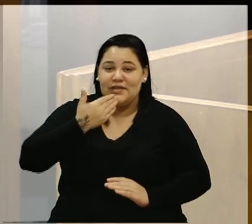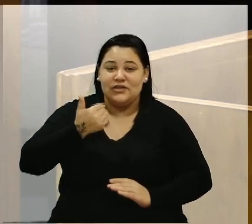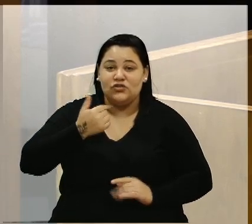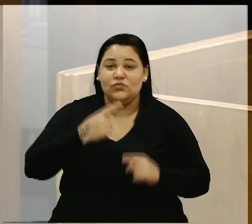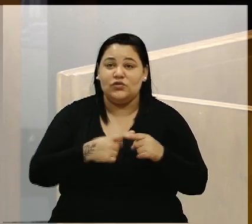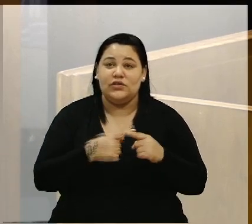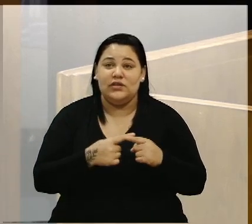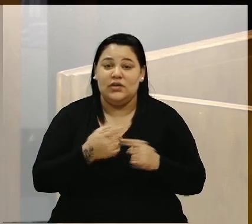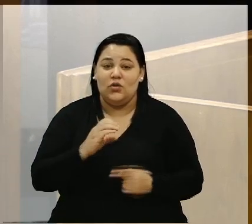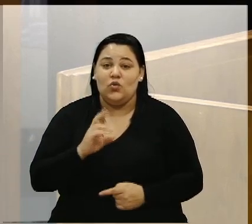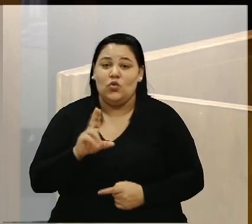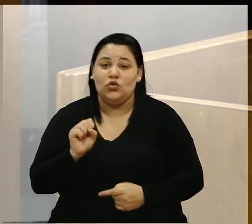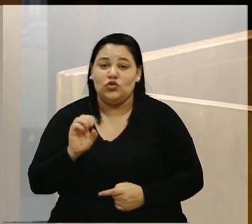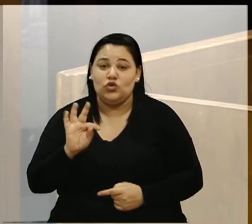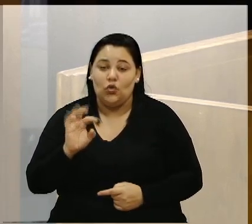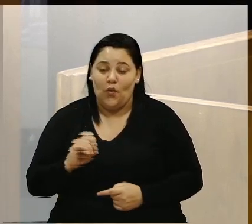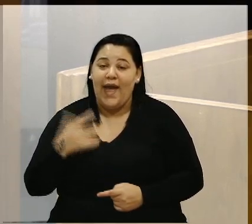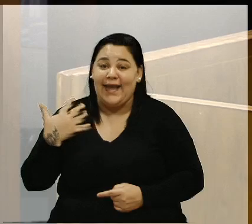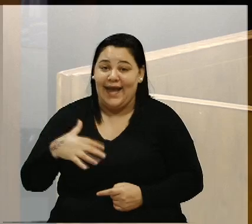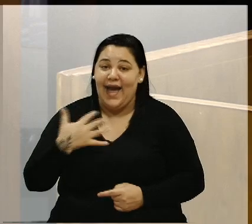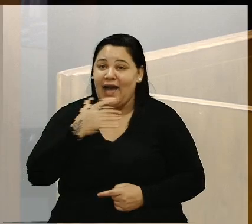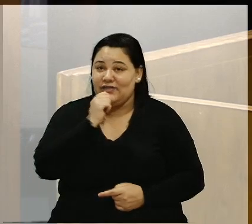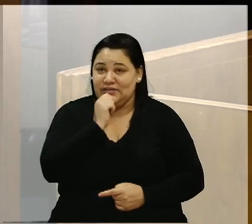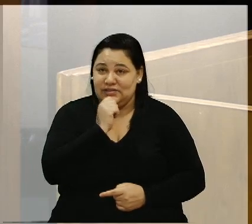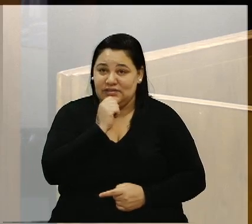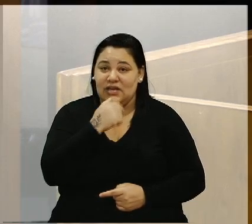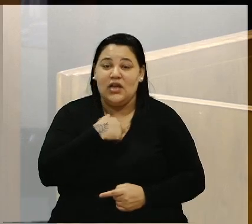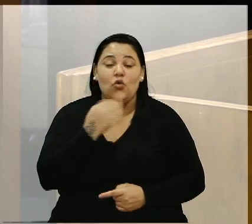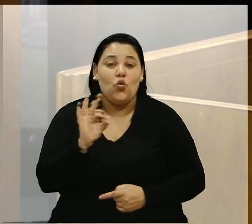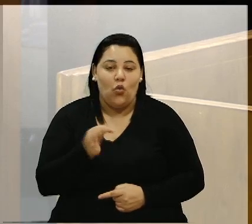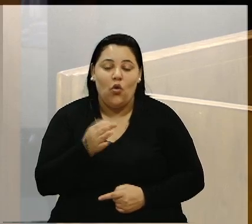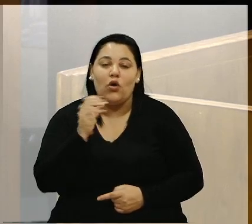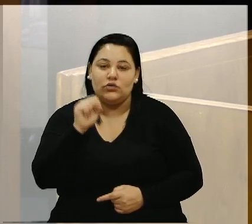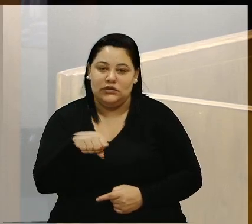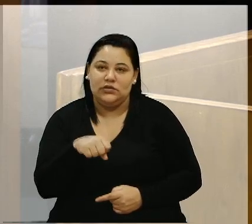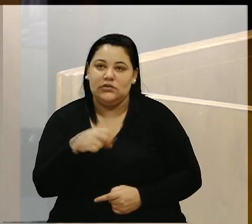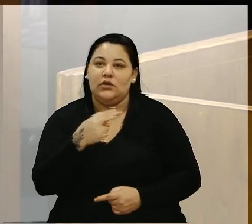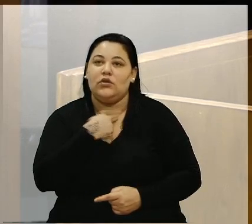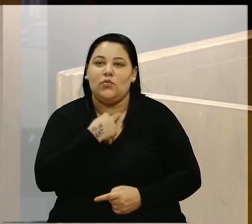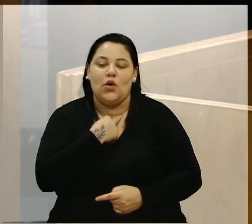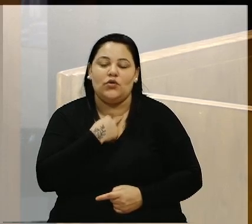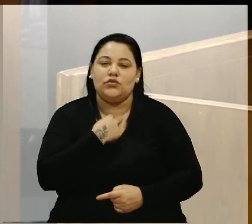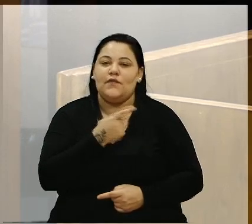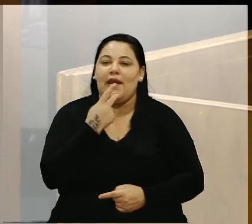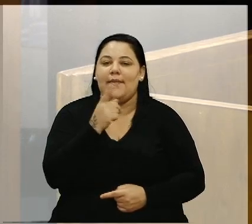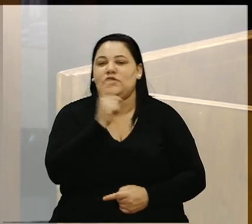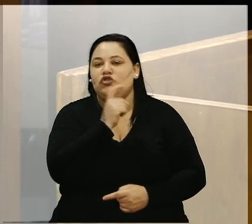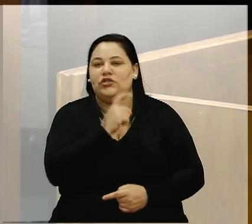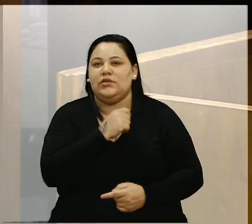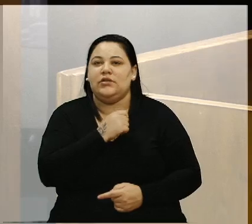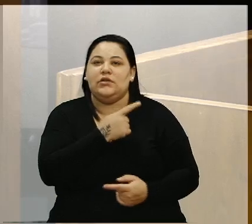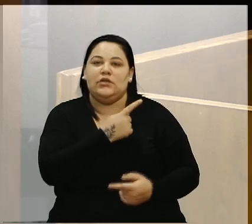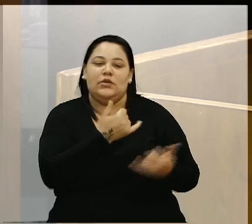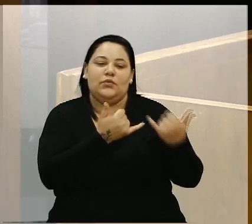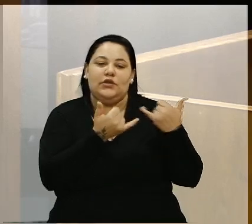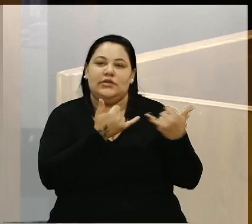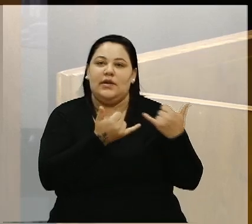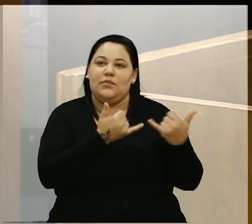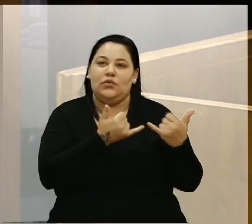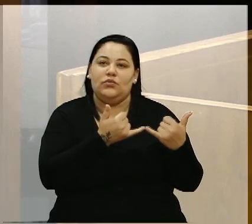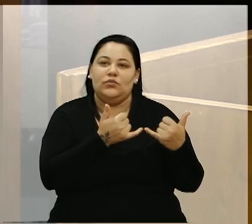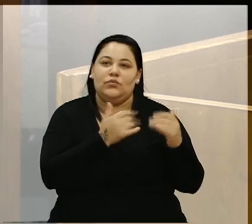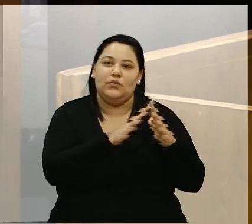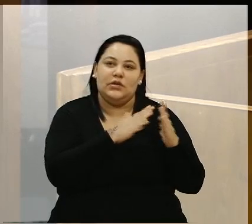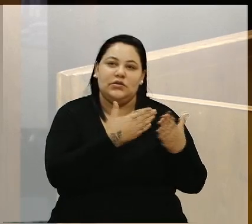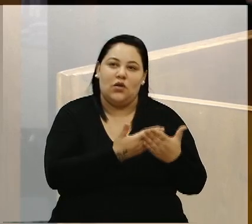custo. Ela é alta ainda, é muito alta. Eu tenho que concordar, né? Não posso discordar aqui, que, por exemplo, Armindo Turra lá, que foi uma